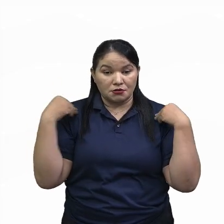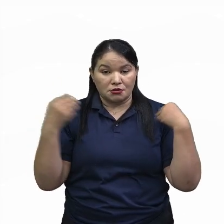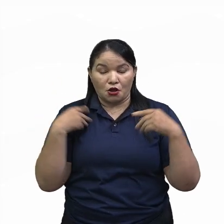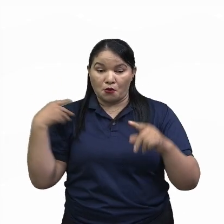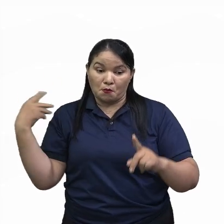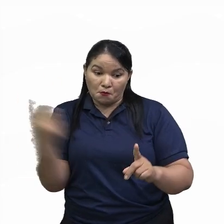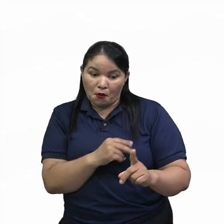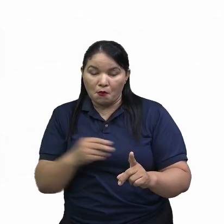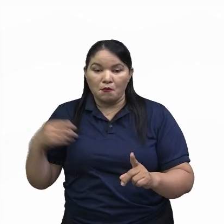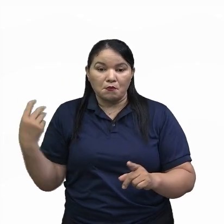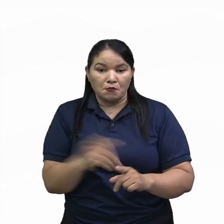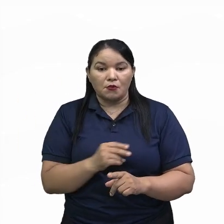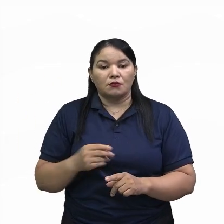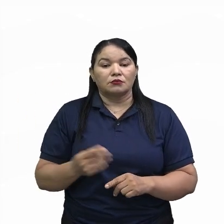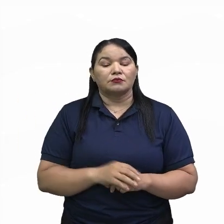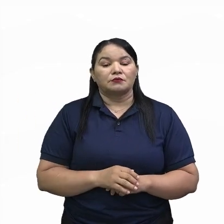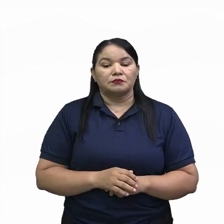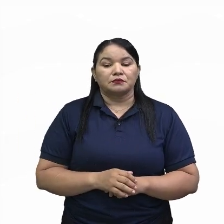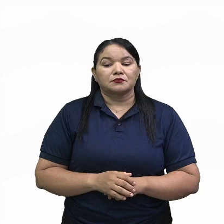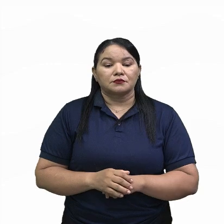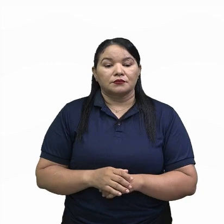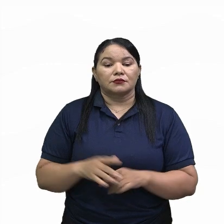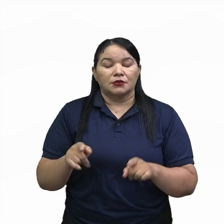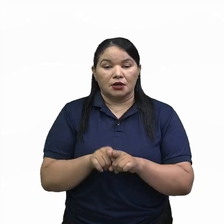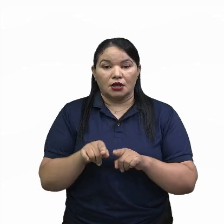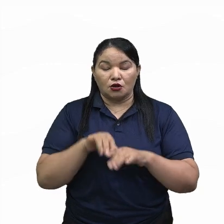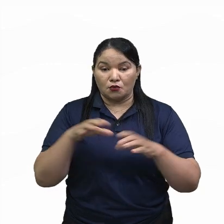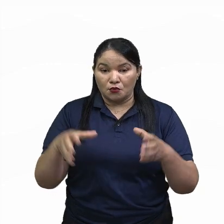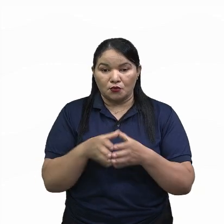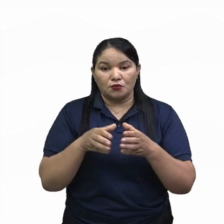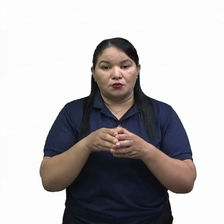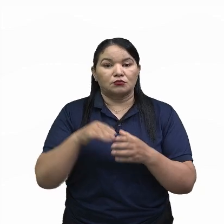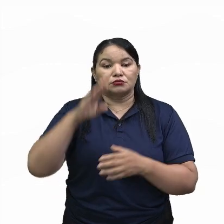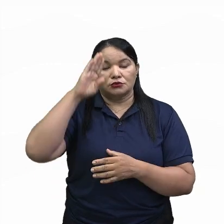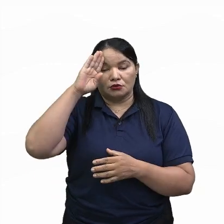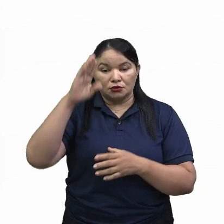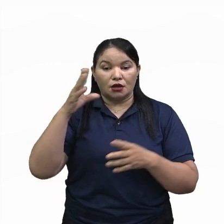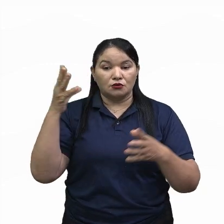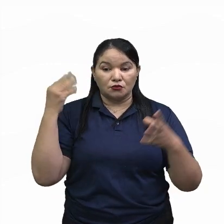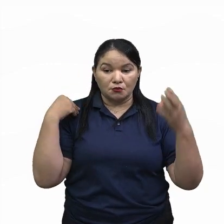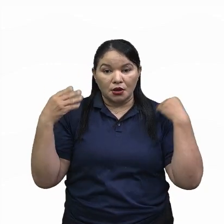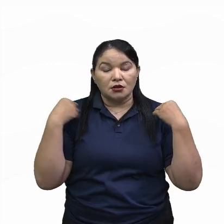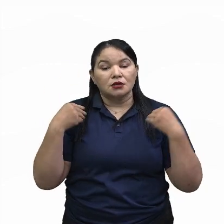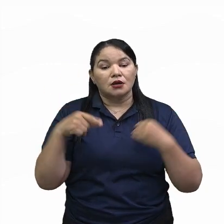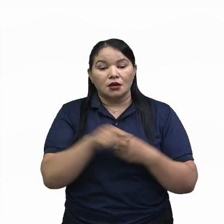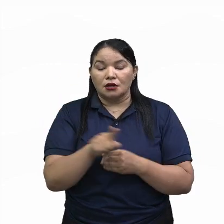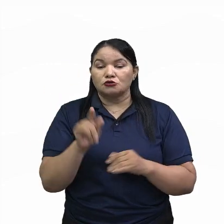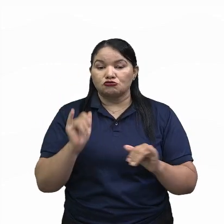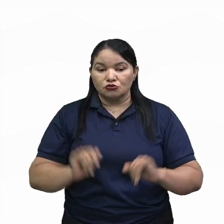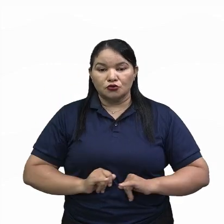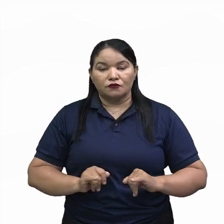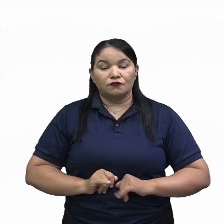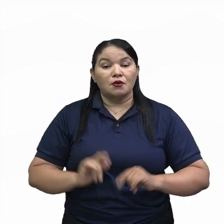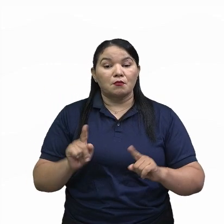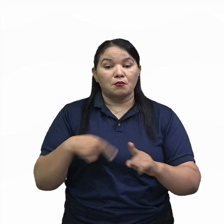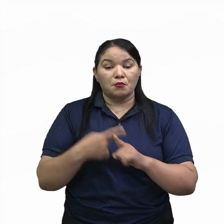parte do quadro de soldados da Marinha eram descendentes